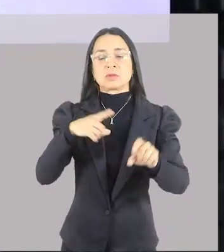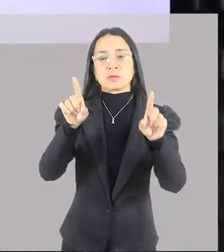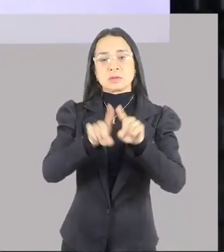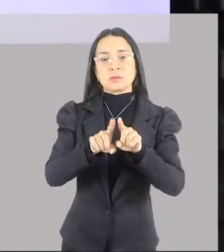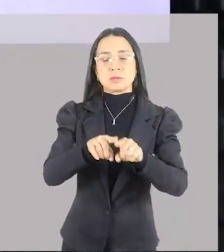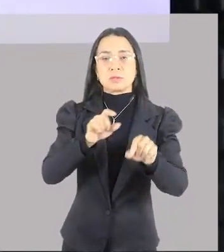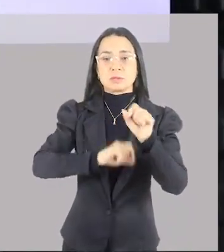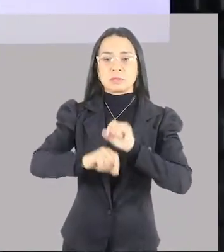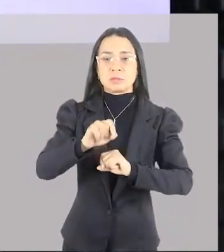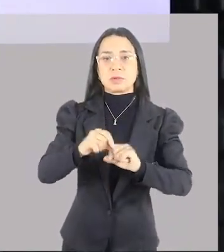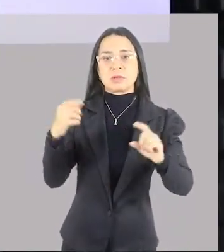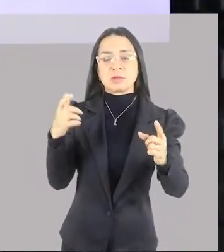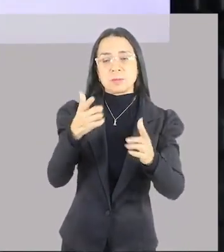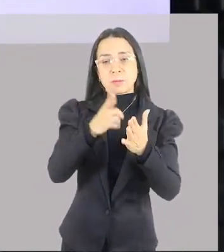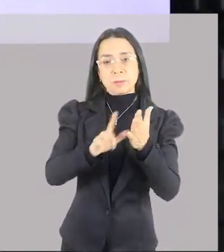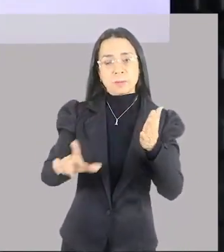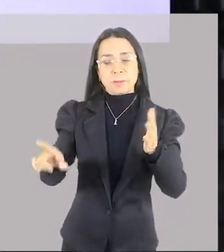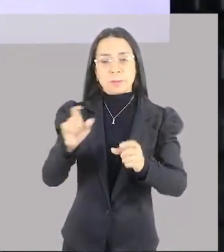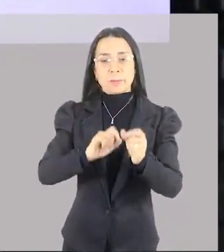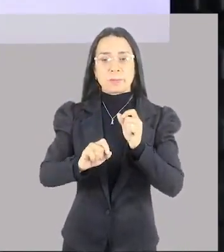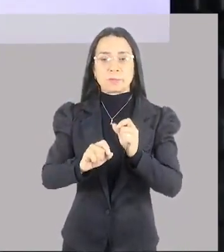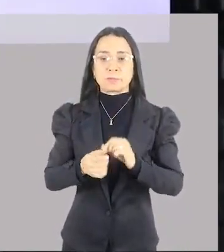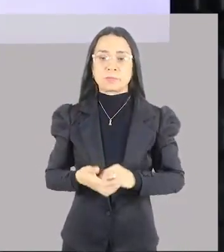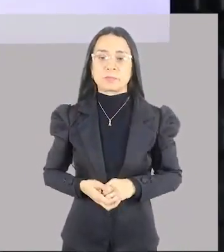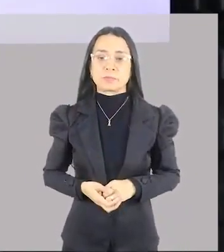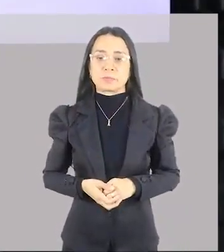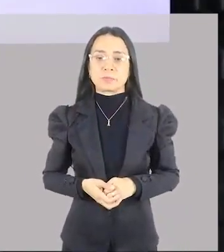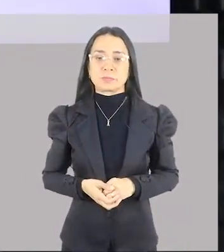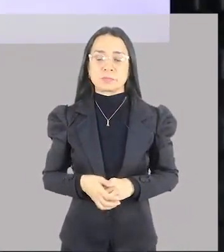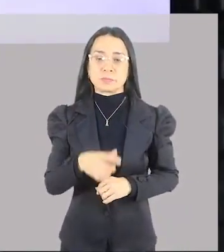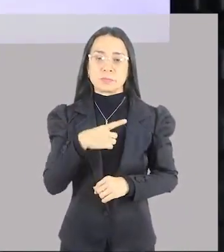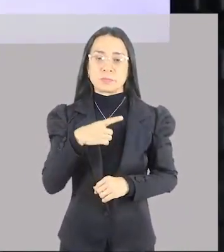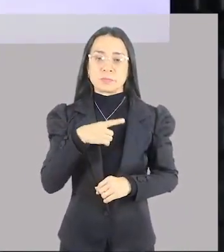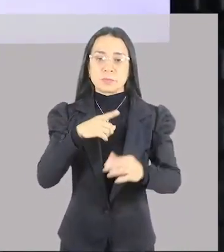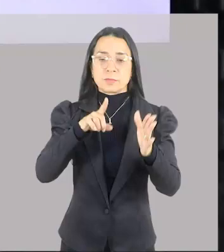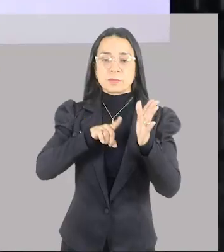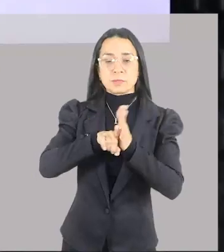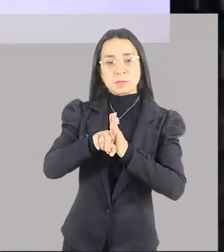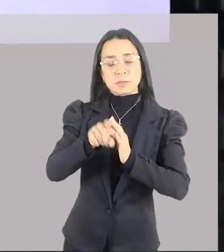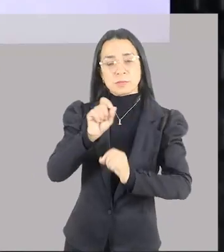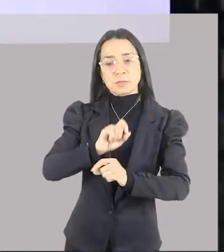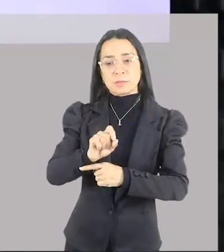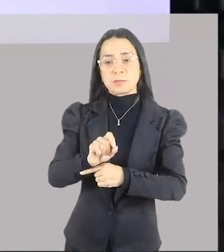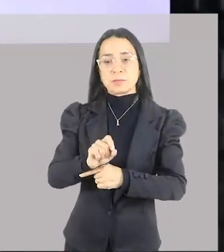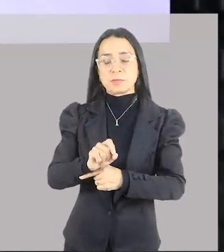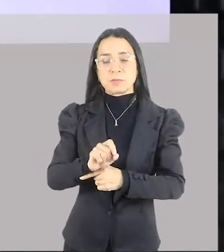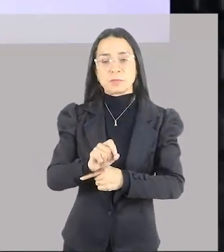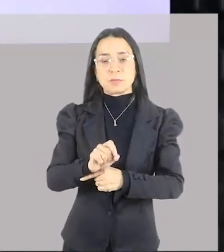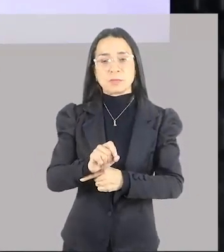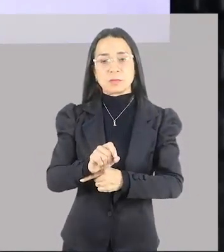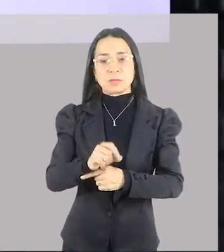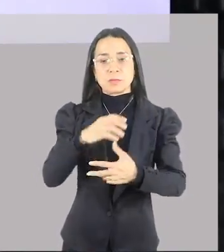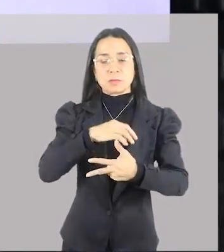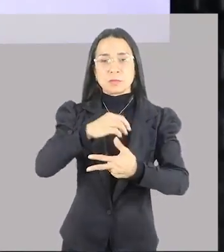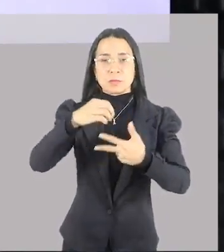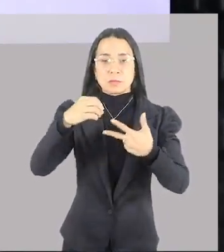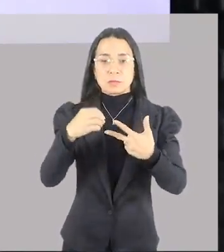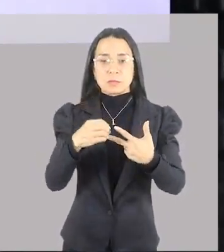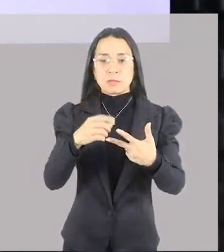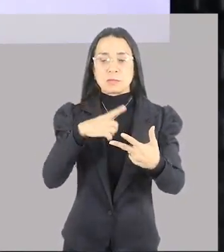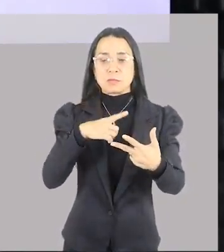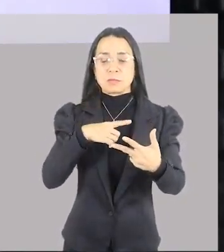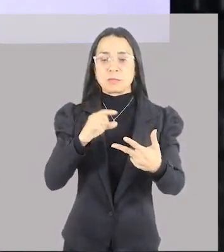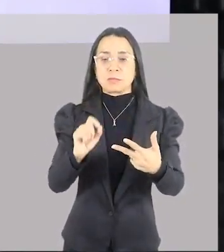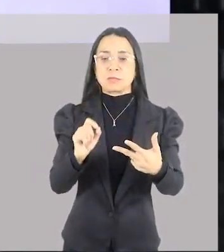uma influência na literatura, tá? E olha aí, ó, nós temos aqui uma questão, que foi uma questão do Enem, certo? Temos